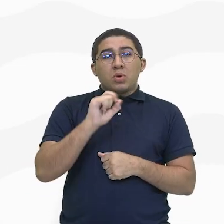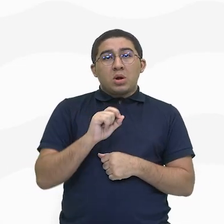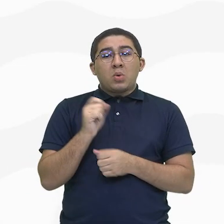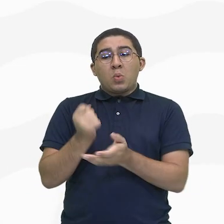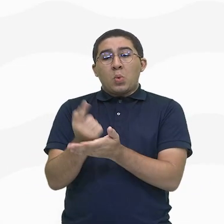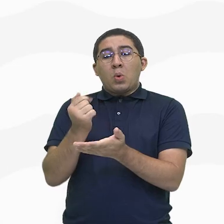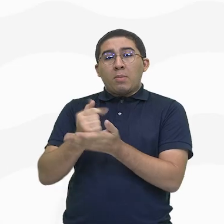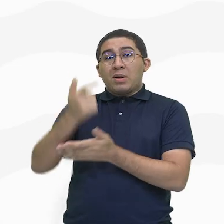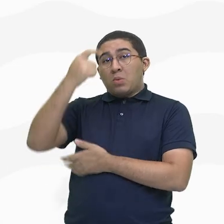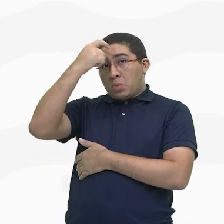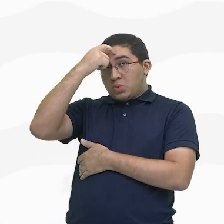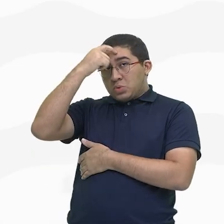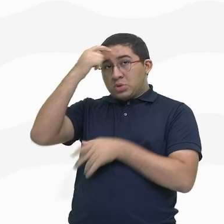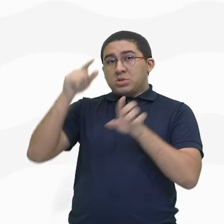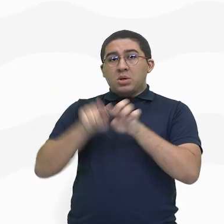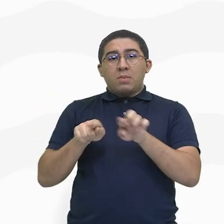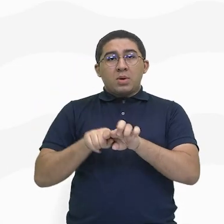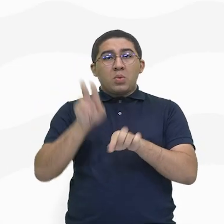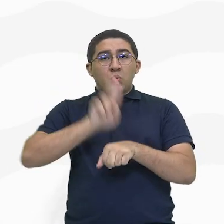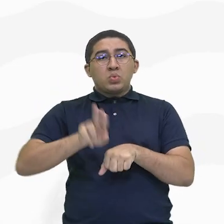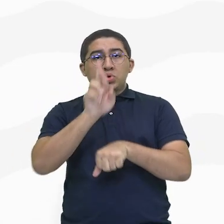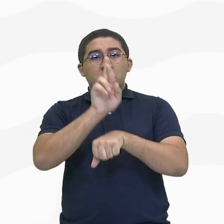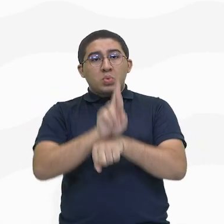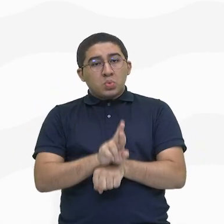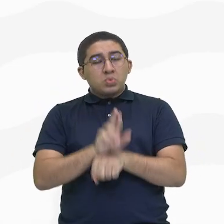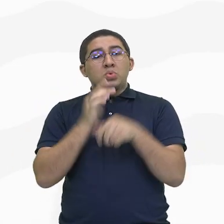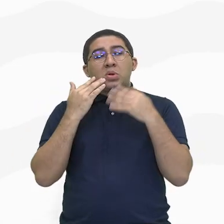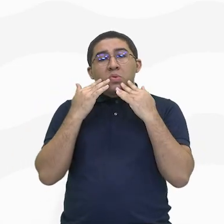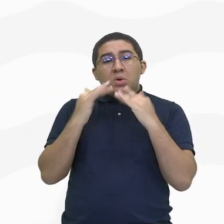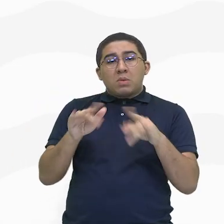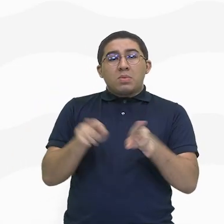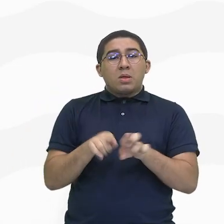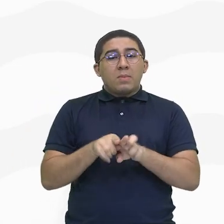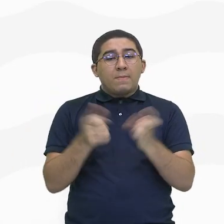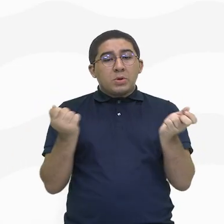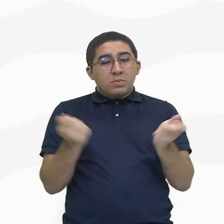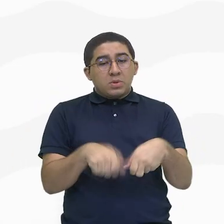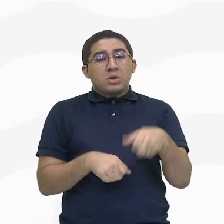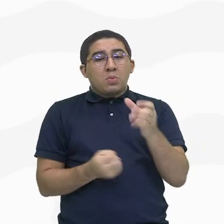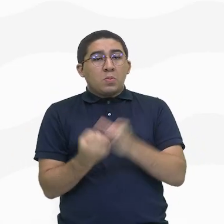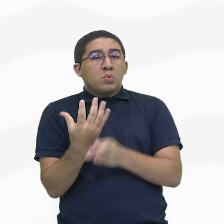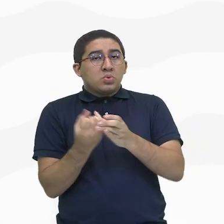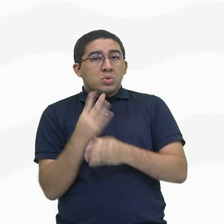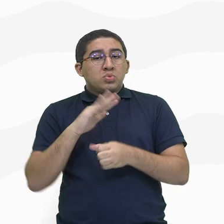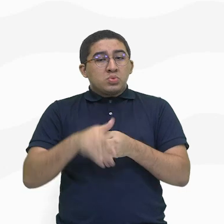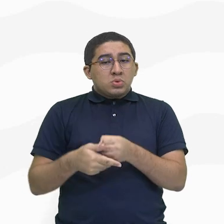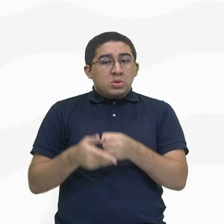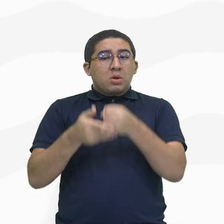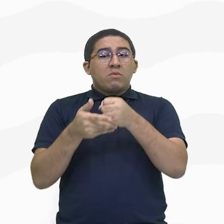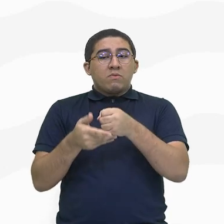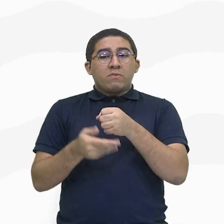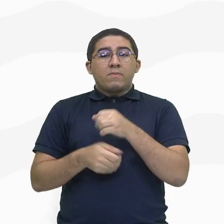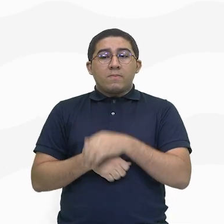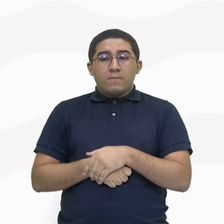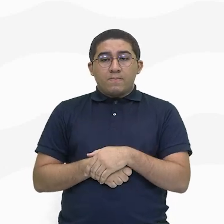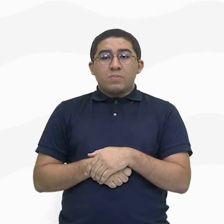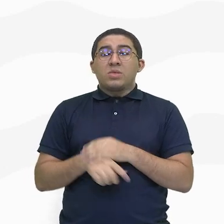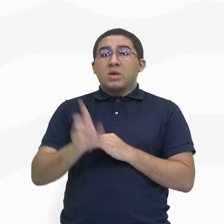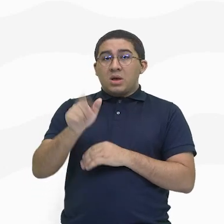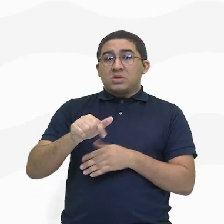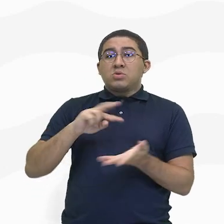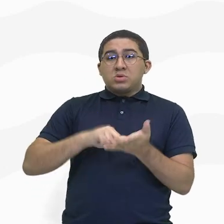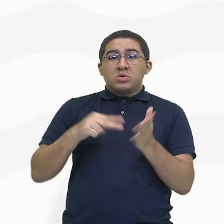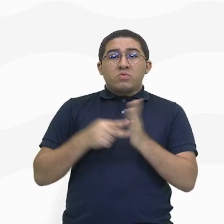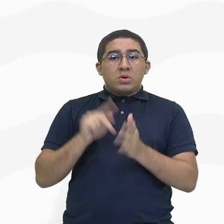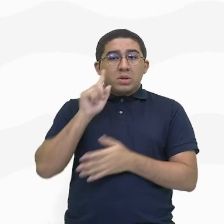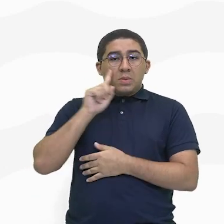e eficiente de recursos naturais e meios de produção sustentáveis. Então, isso que significa